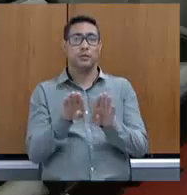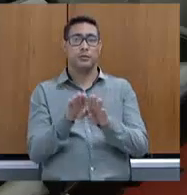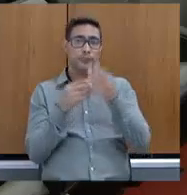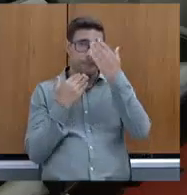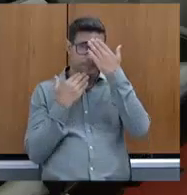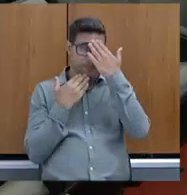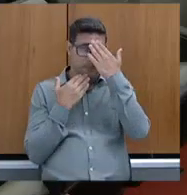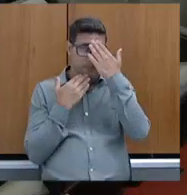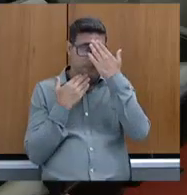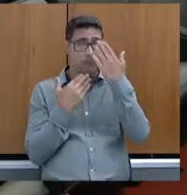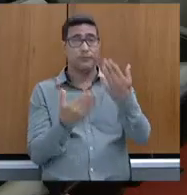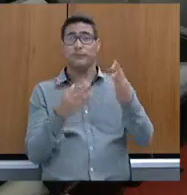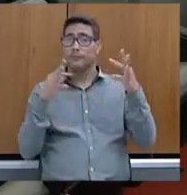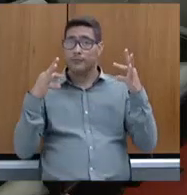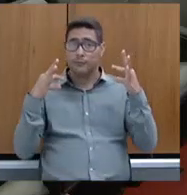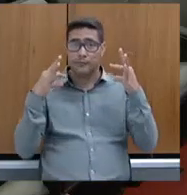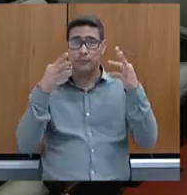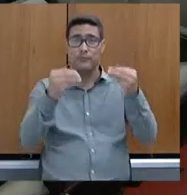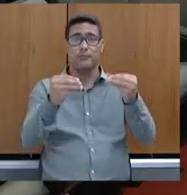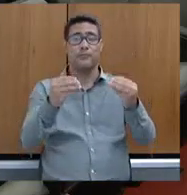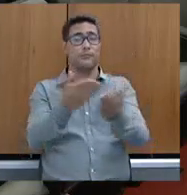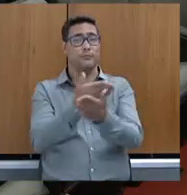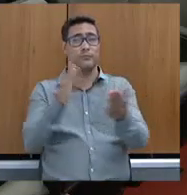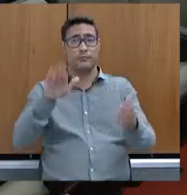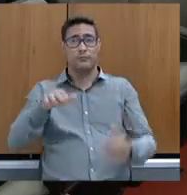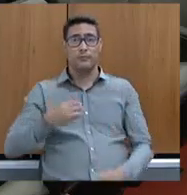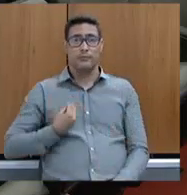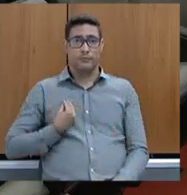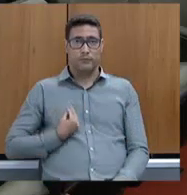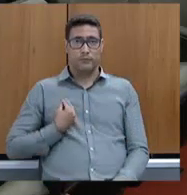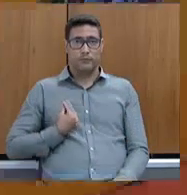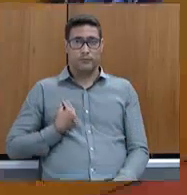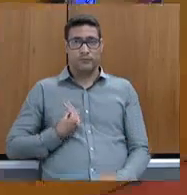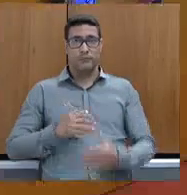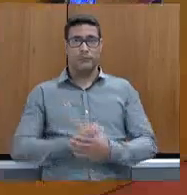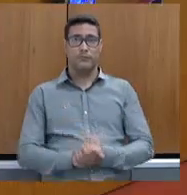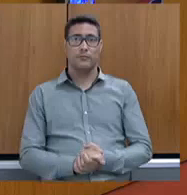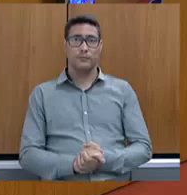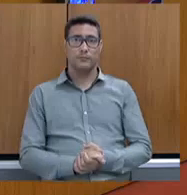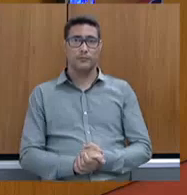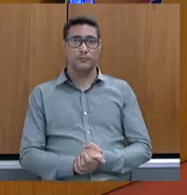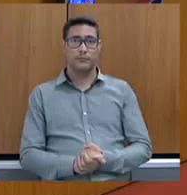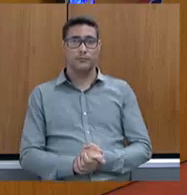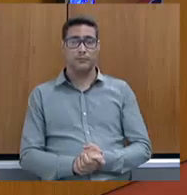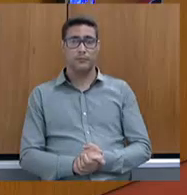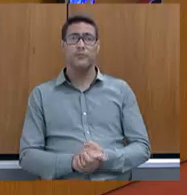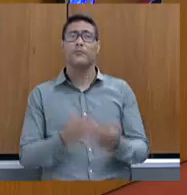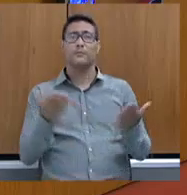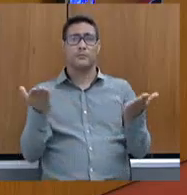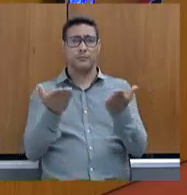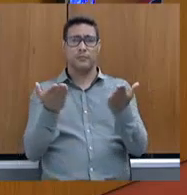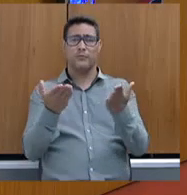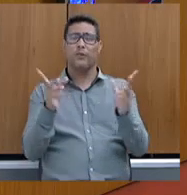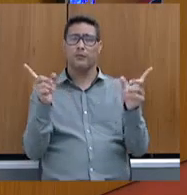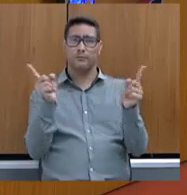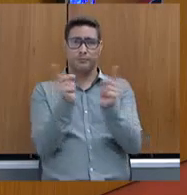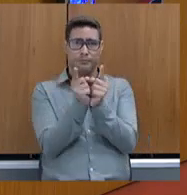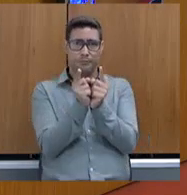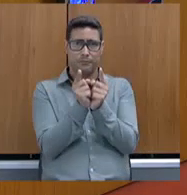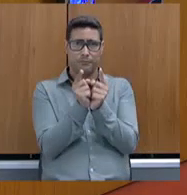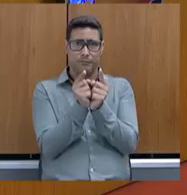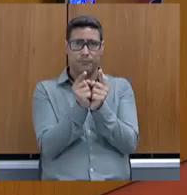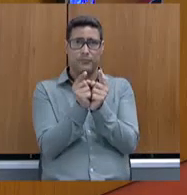agradecemos a todos eles pela presença nós vamos de forma bastante Breve Aqui Deputado